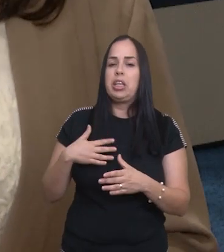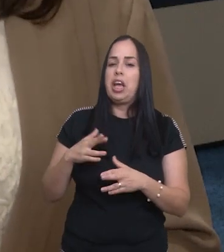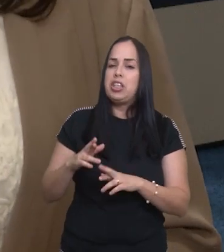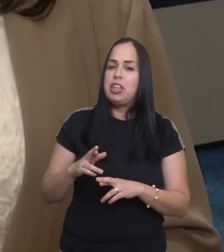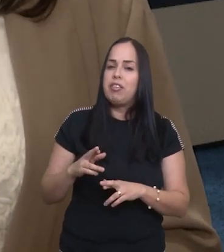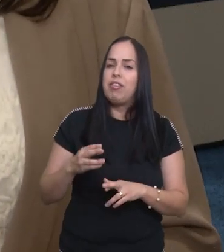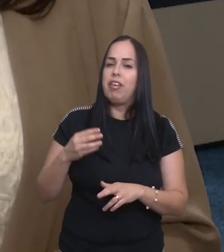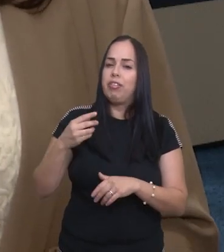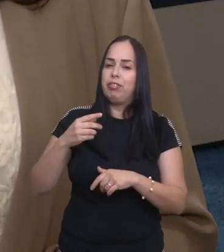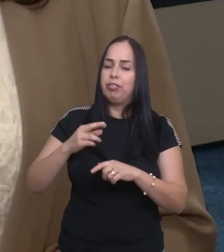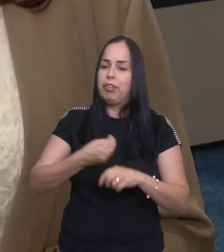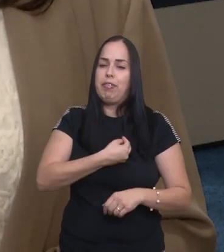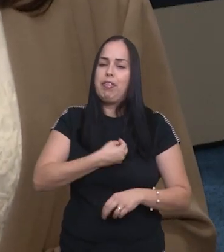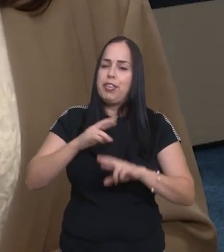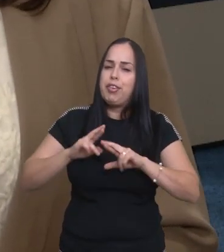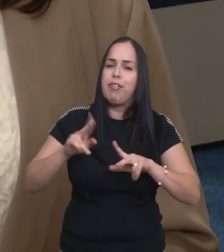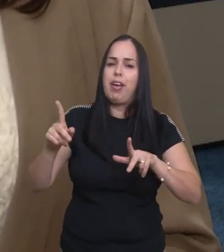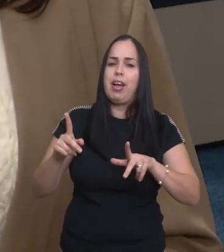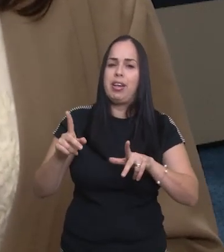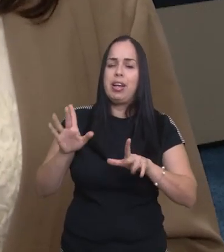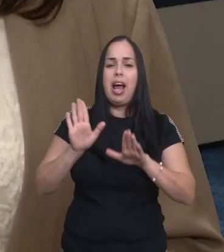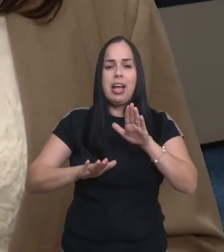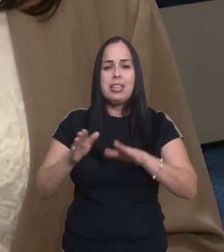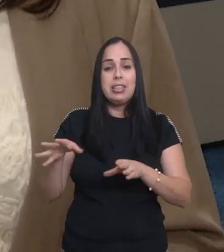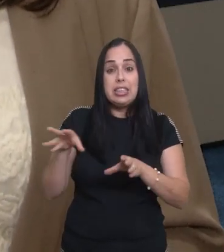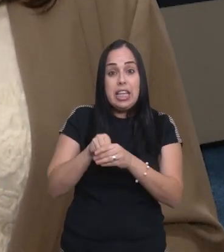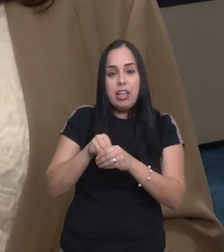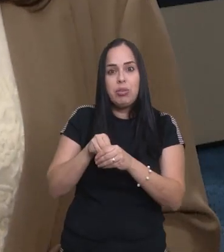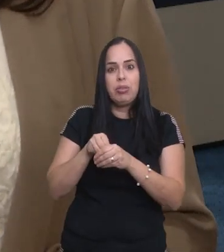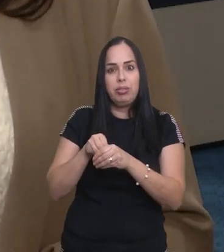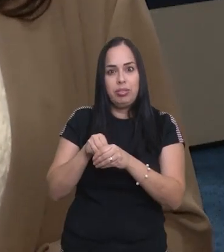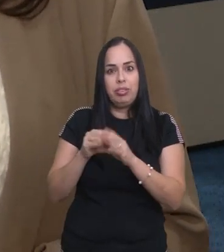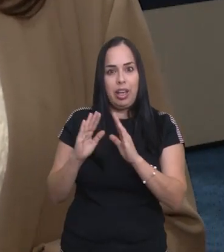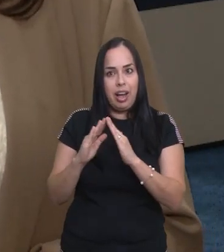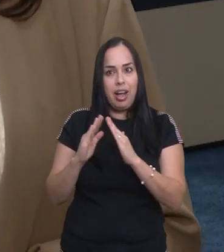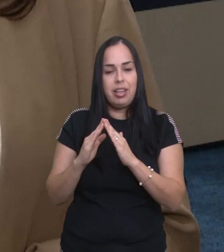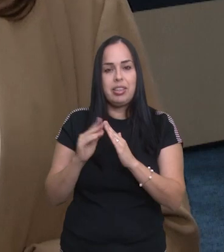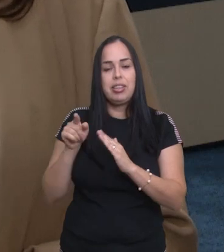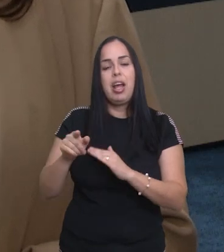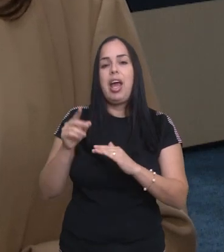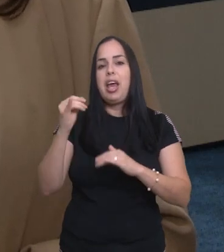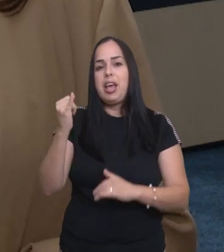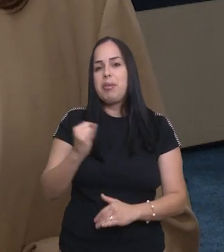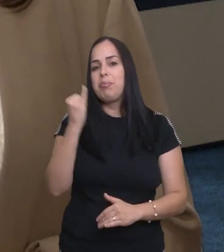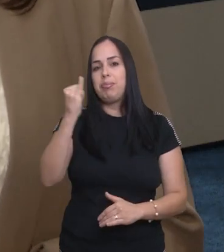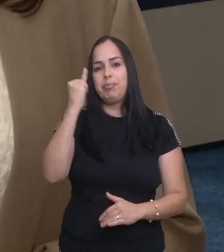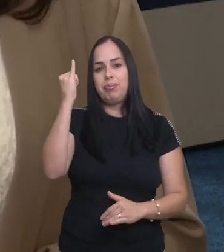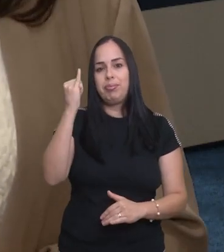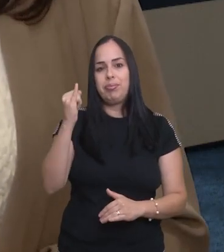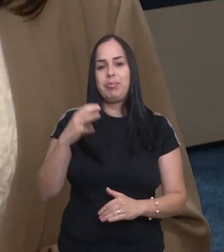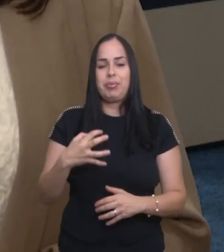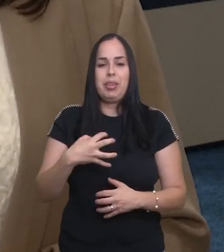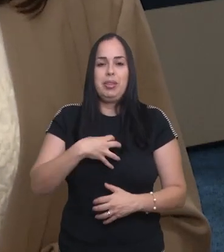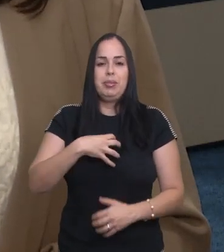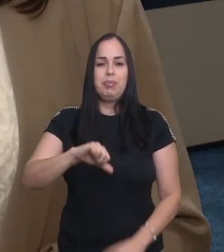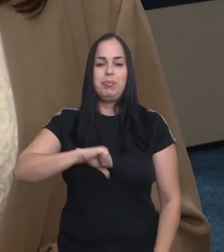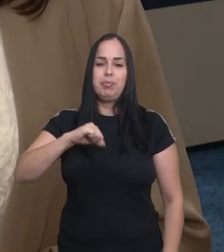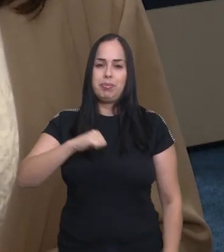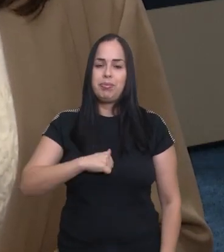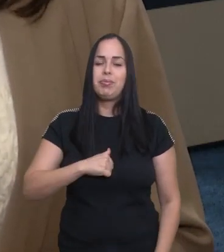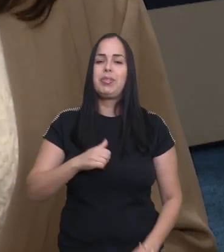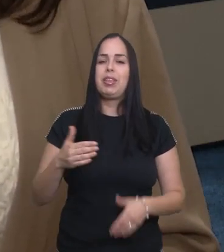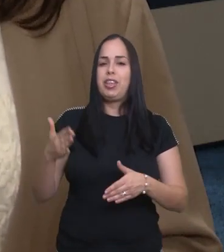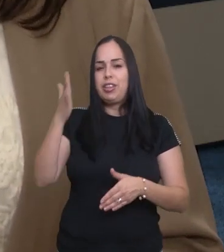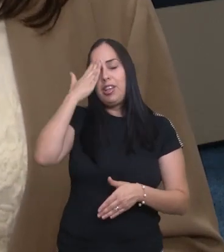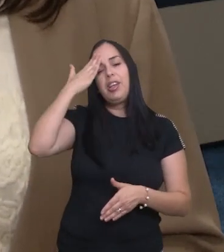é muito difícil, né? E que eles vivenciam dentro de casa. Então é muito importante para eles esse reconhecimento e autoestima, né? De ver que